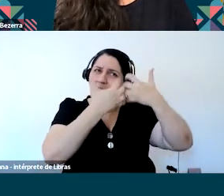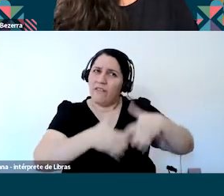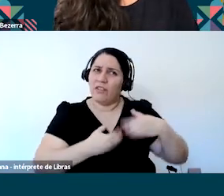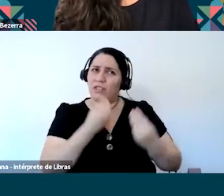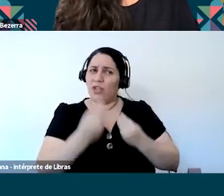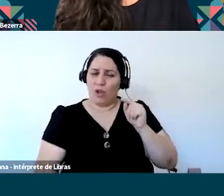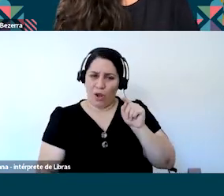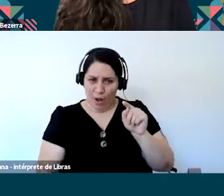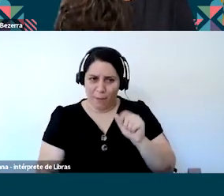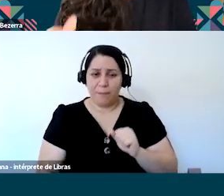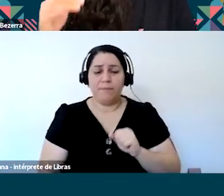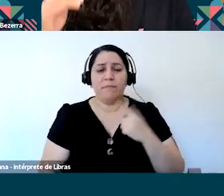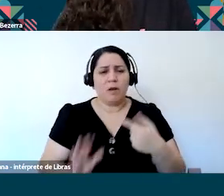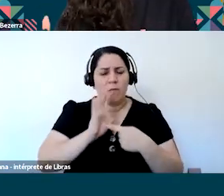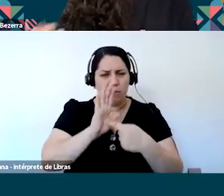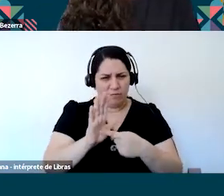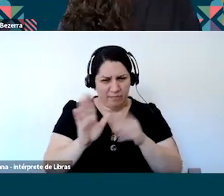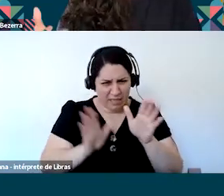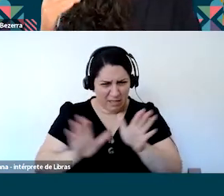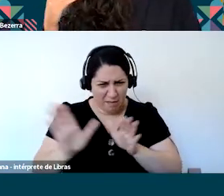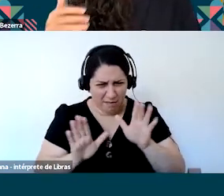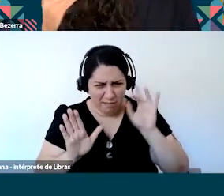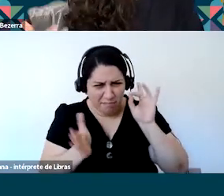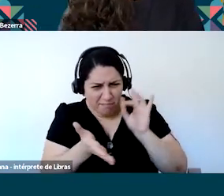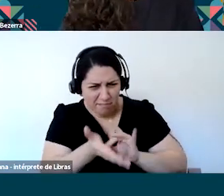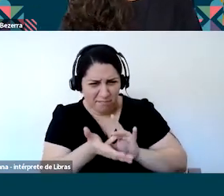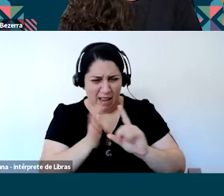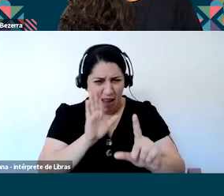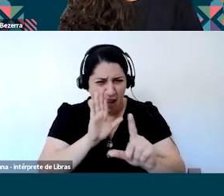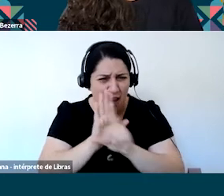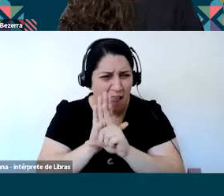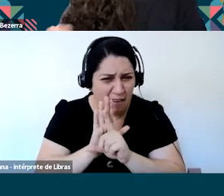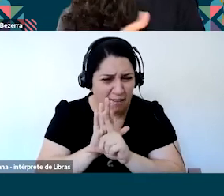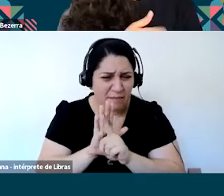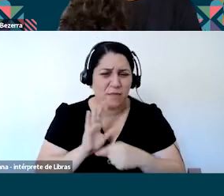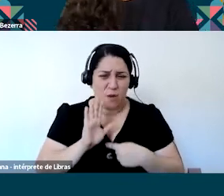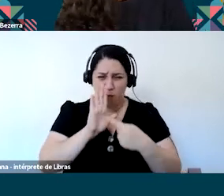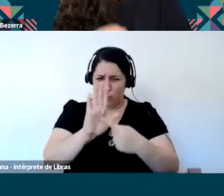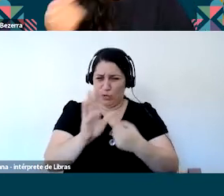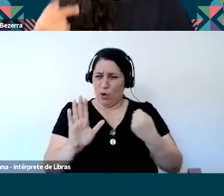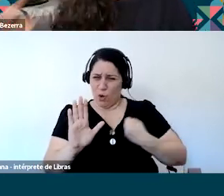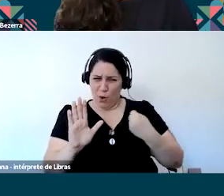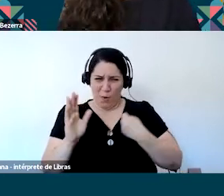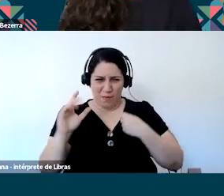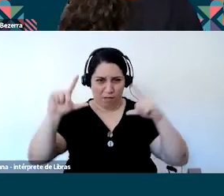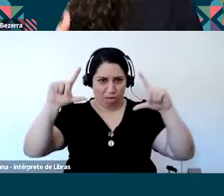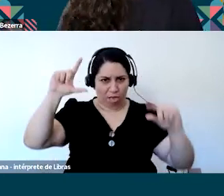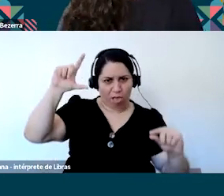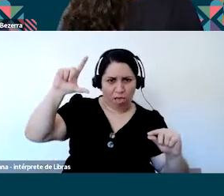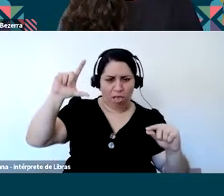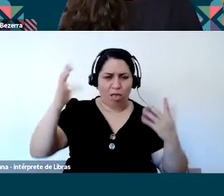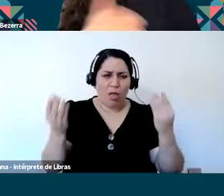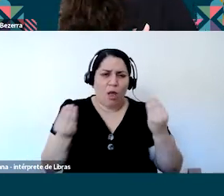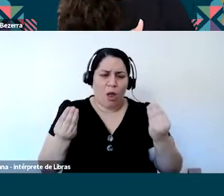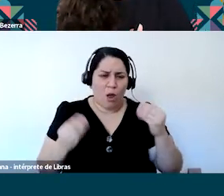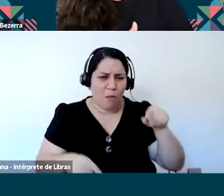sobre isso. E aí, acessibilidade, ela é lei mesmo? eu trouxe aquele valor extremamente baixo. Aí você